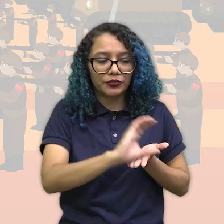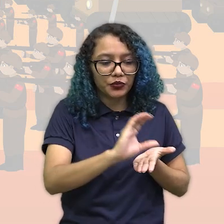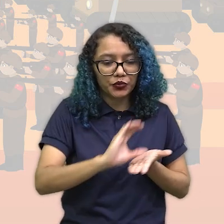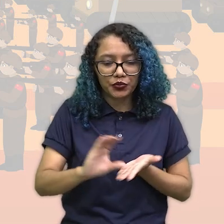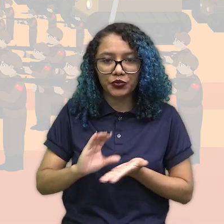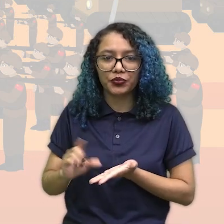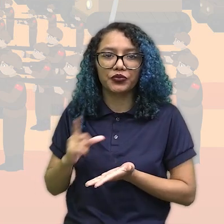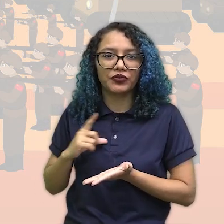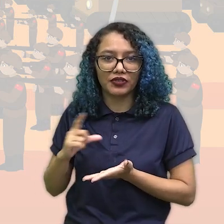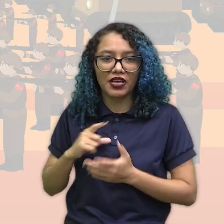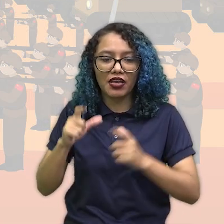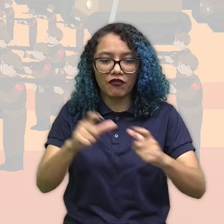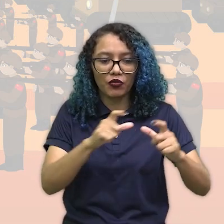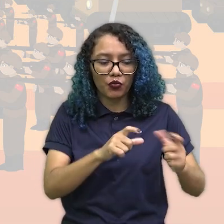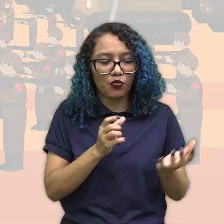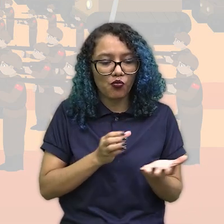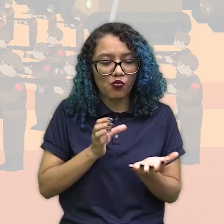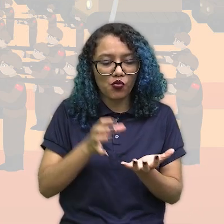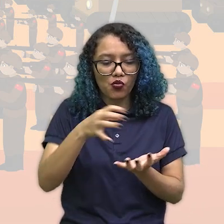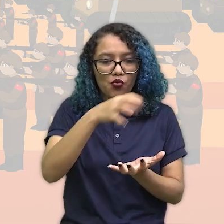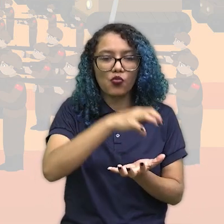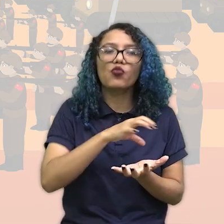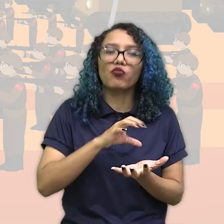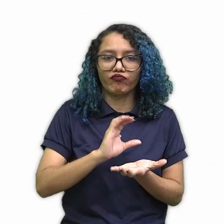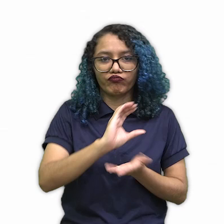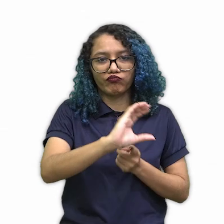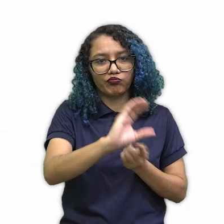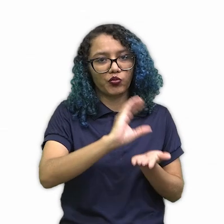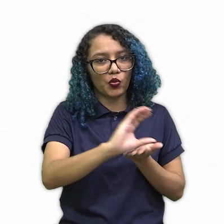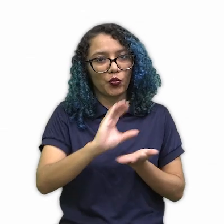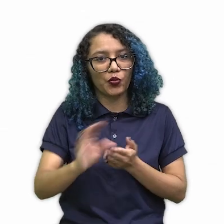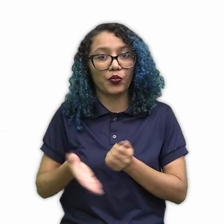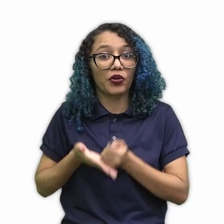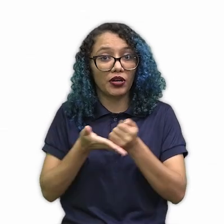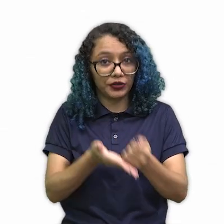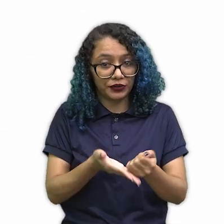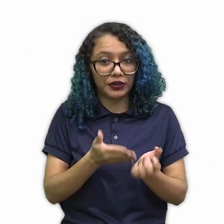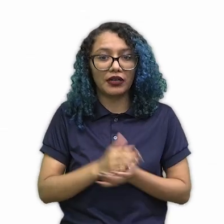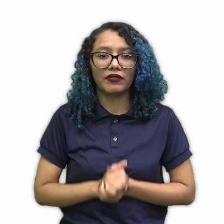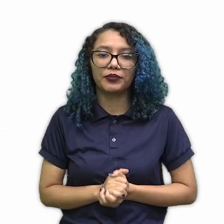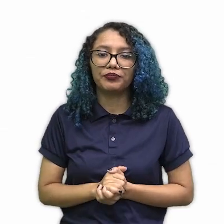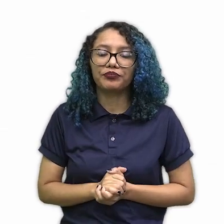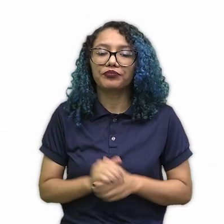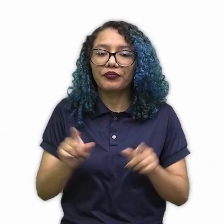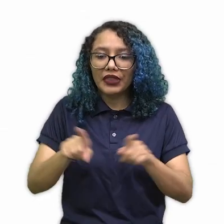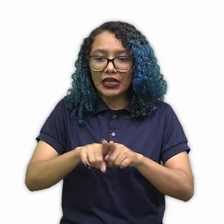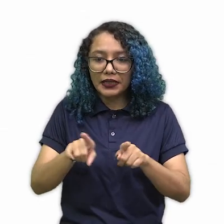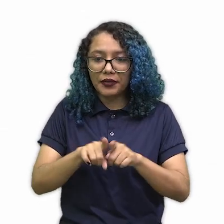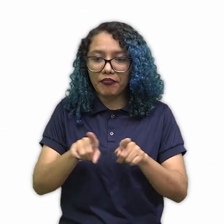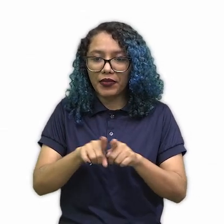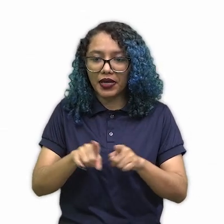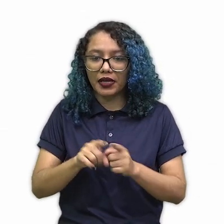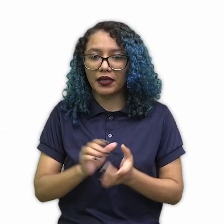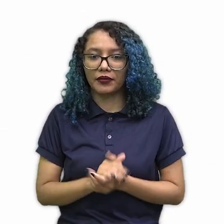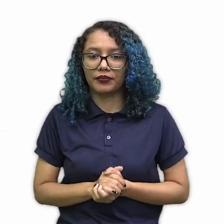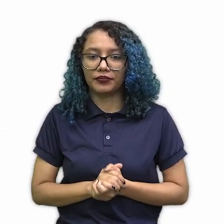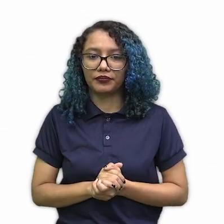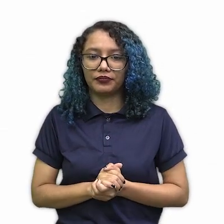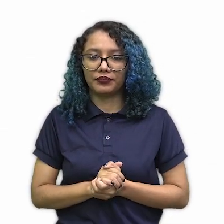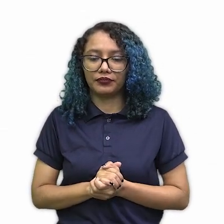conflitos regionais que a gente tinha espalhado pelo mundo. Dando continuidade, eu gostaria também de destacar para vocês que